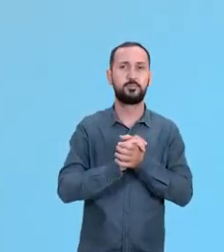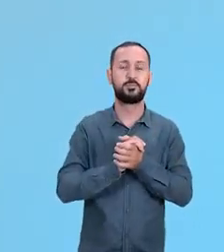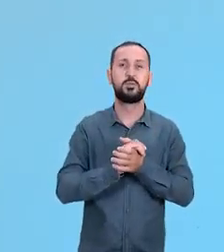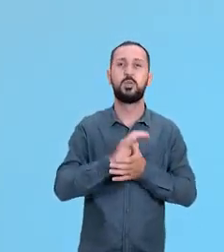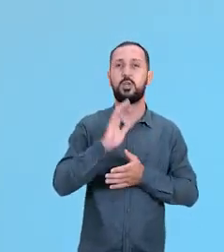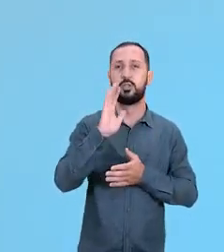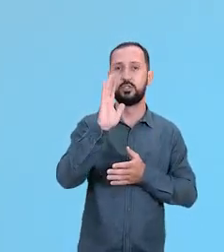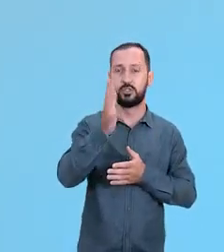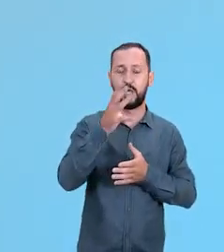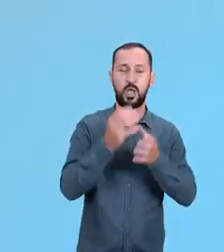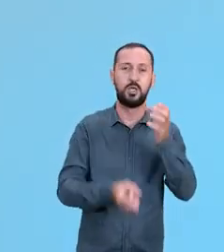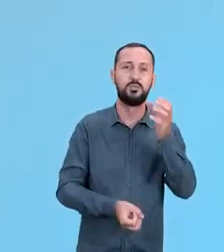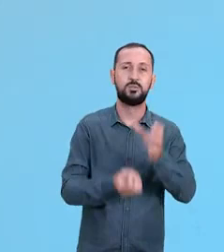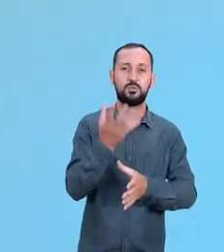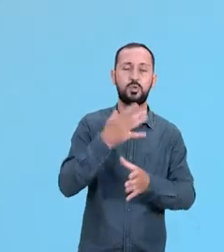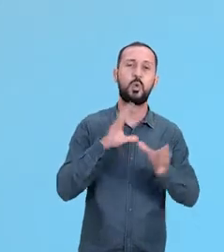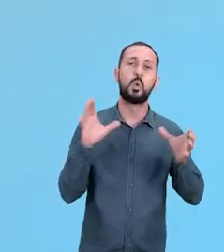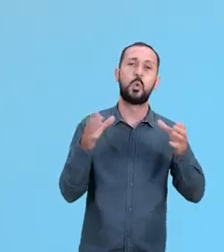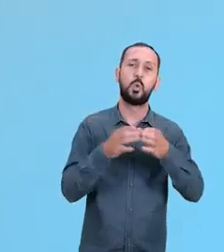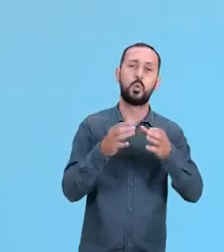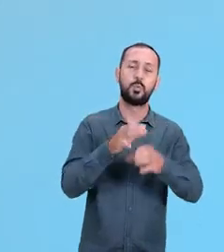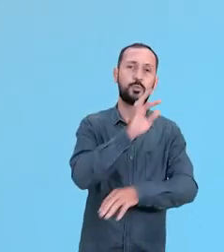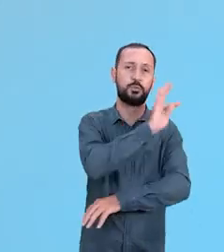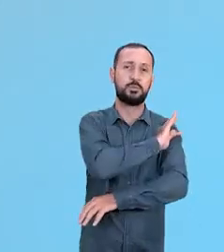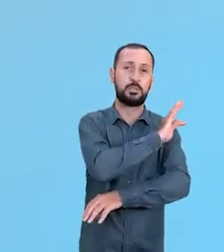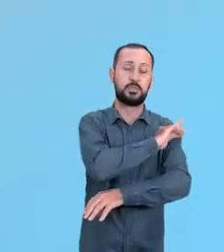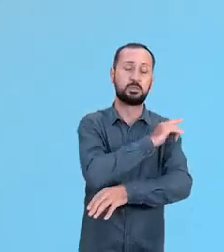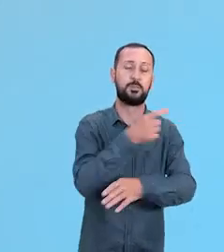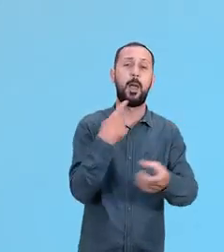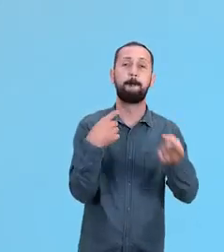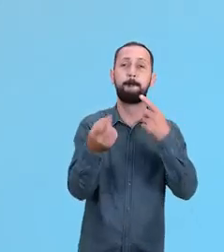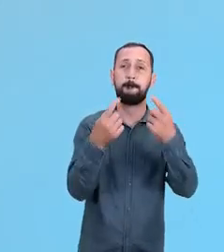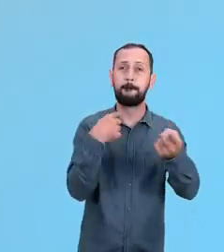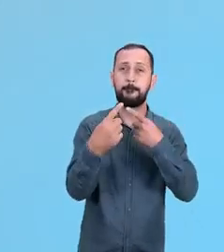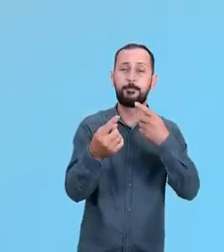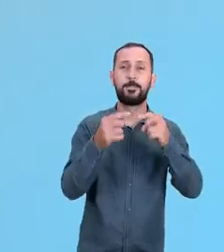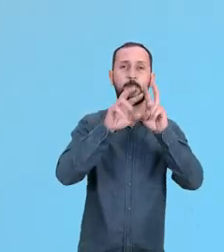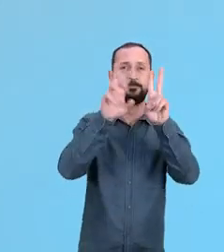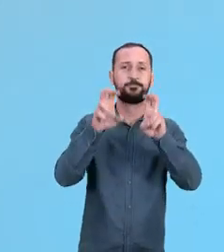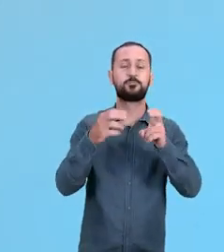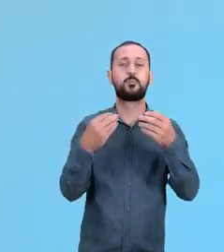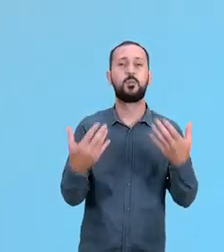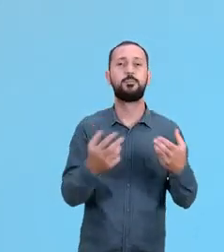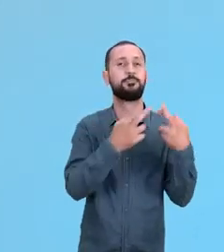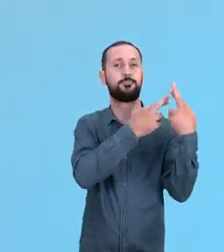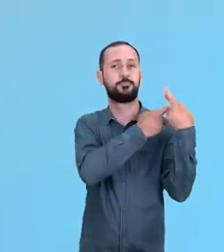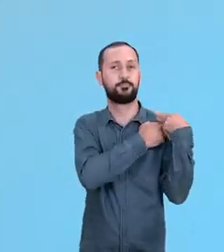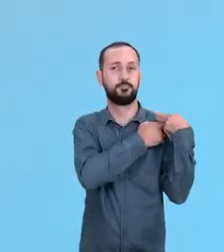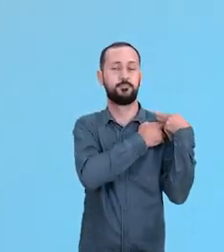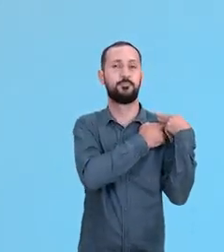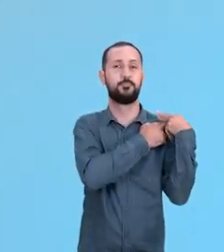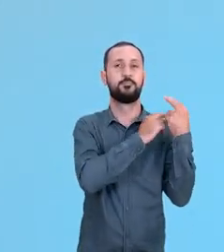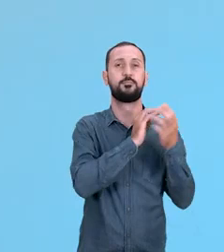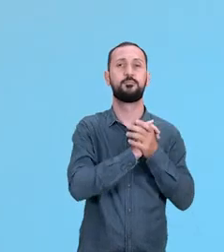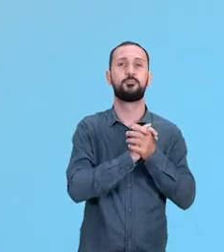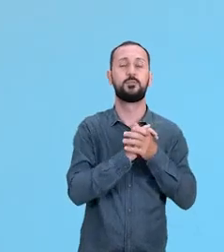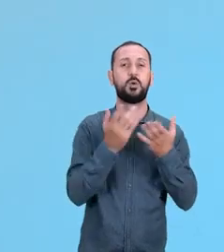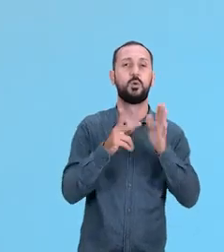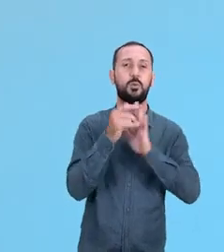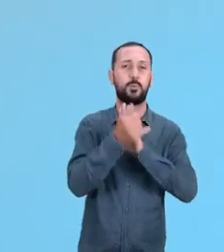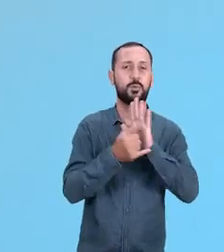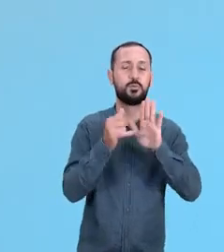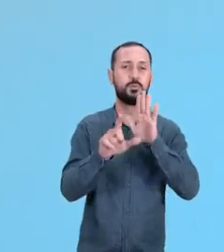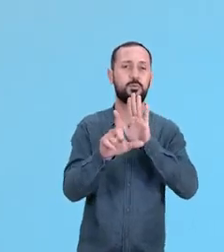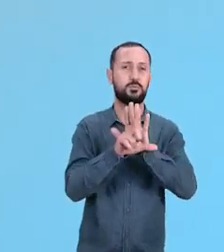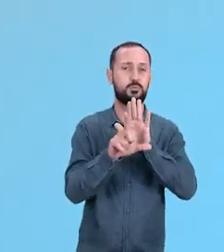já criamos um grupo técnico para discutir essas responsabilidades e o projeto